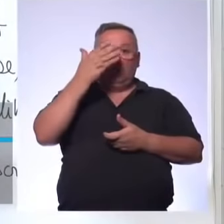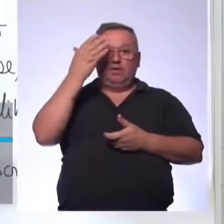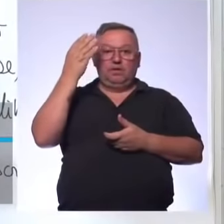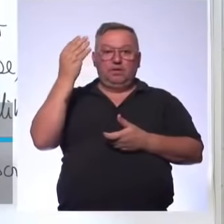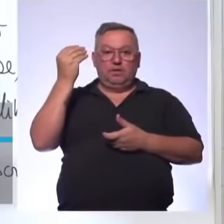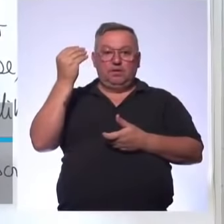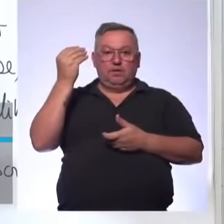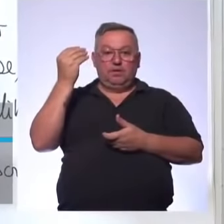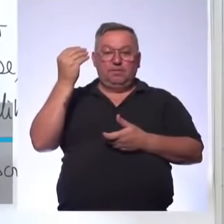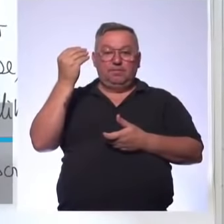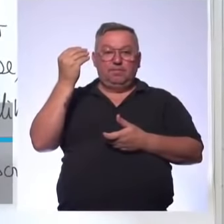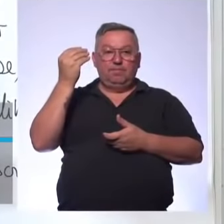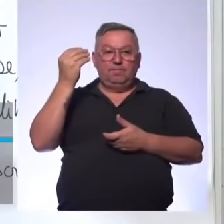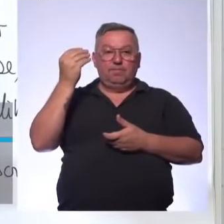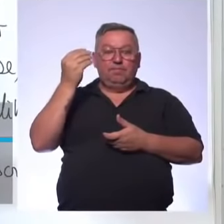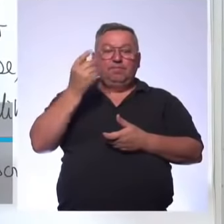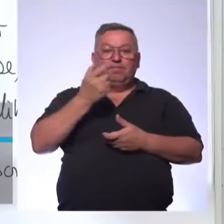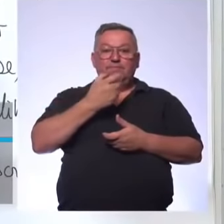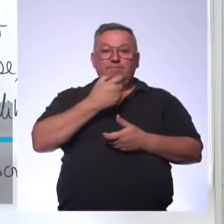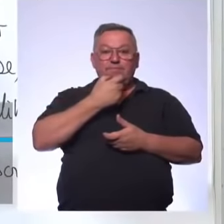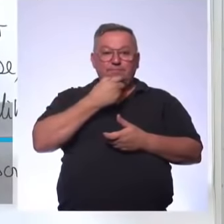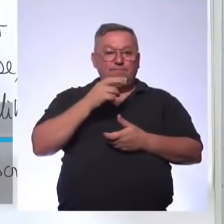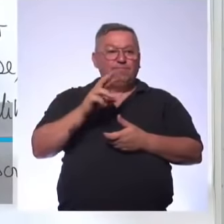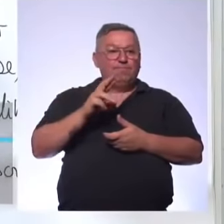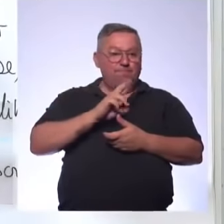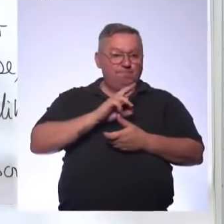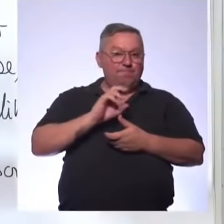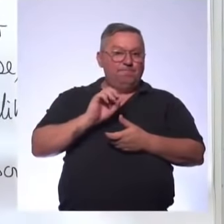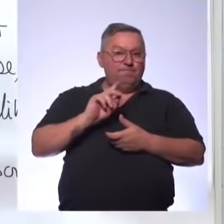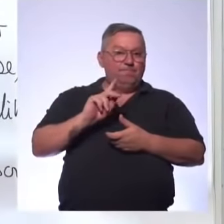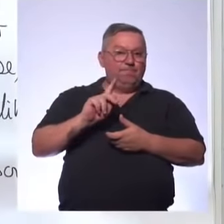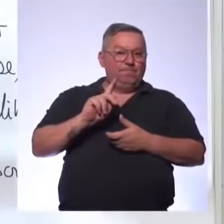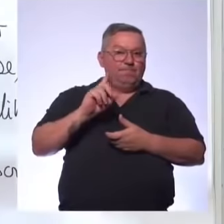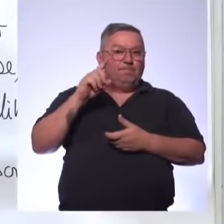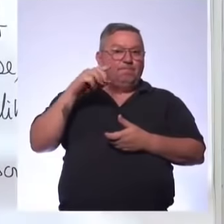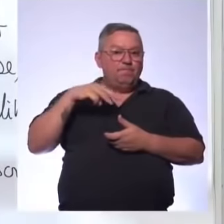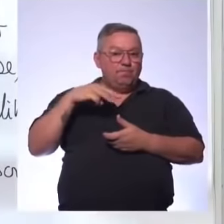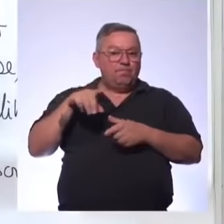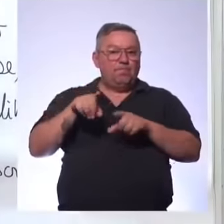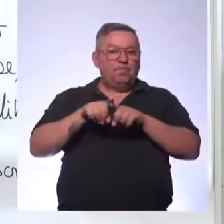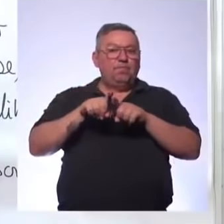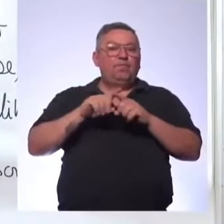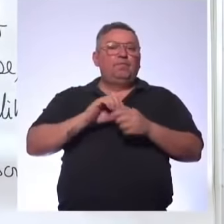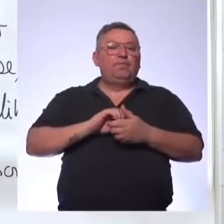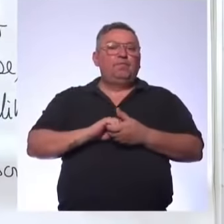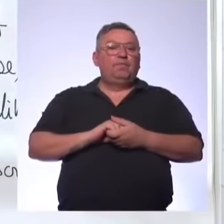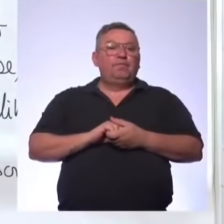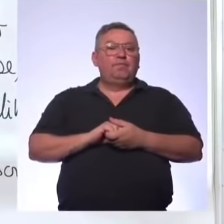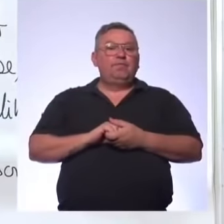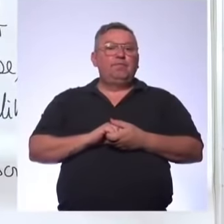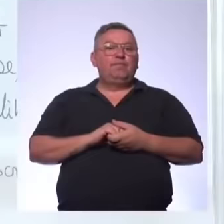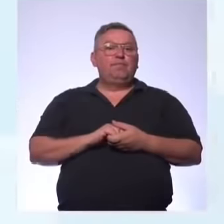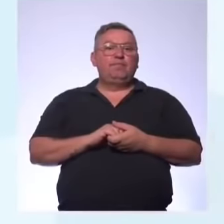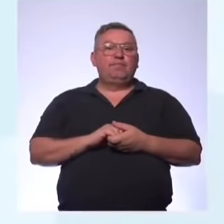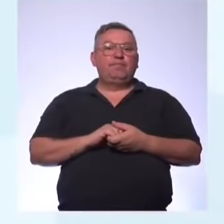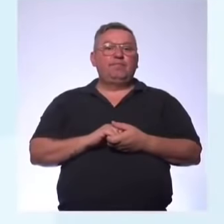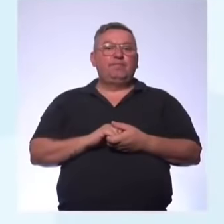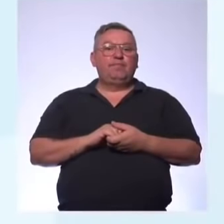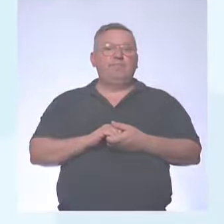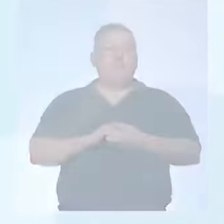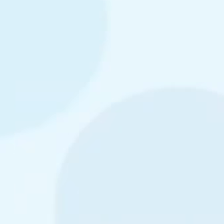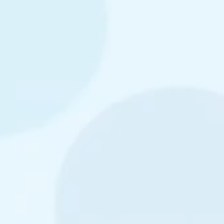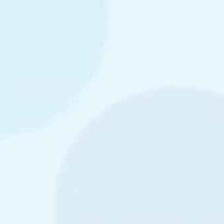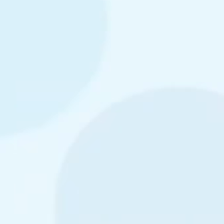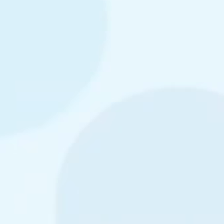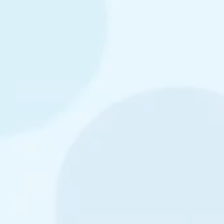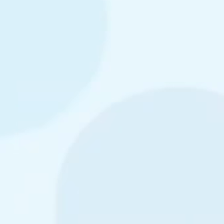esqueça entrar em inglês responda em inglês ok uma menina destruiu um minuto para você see you later